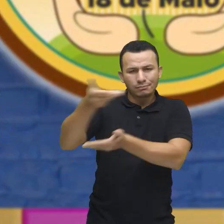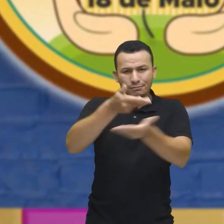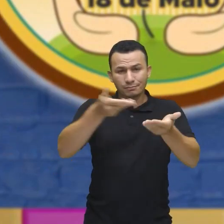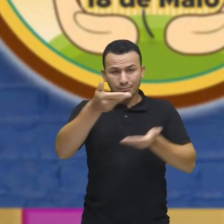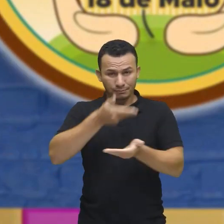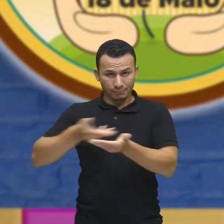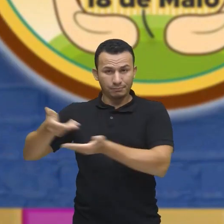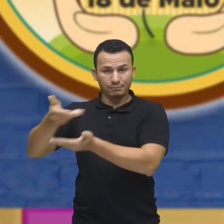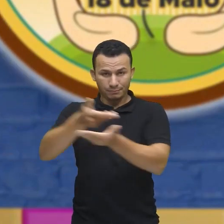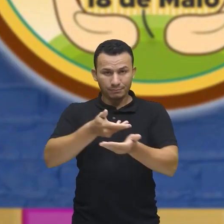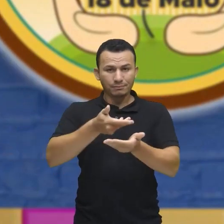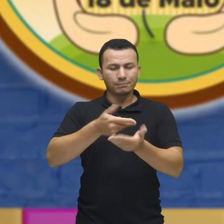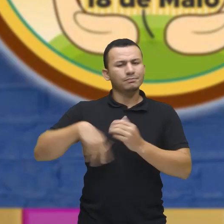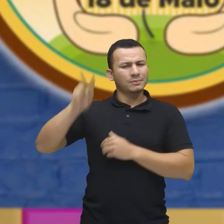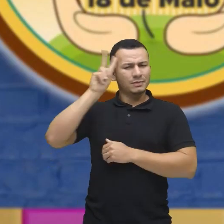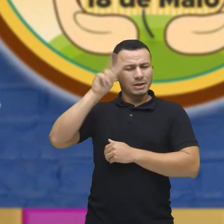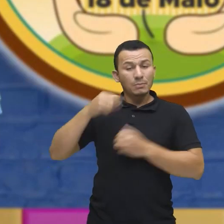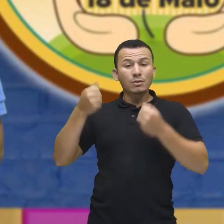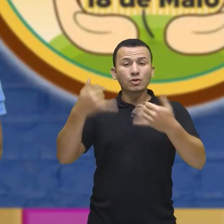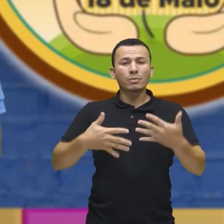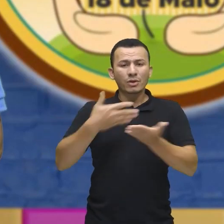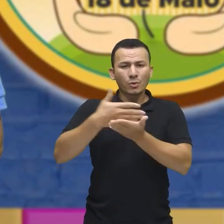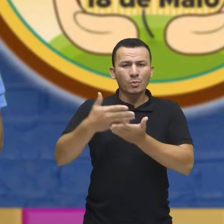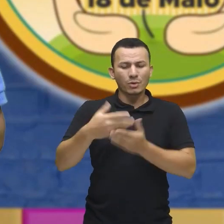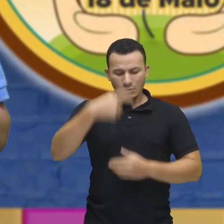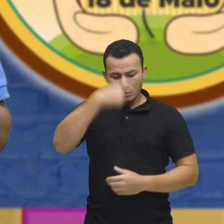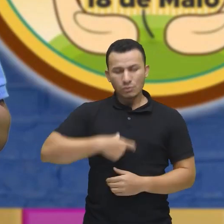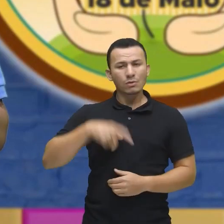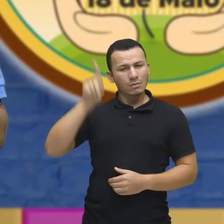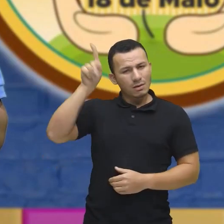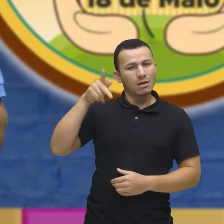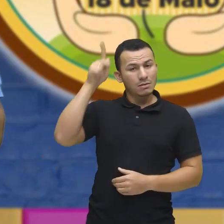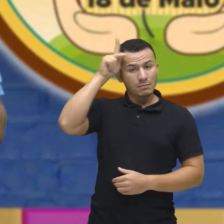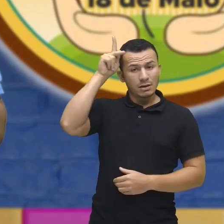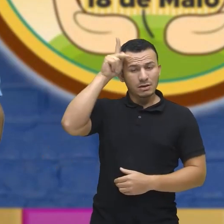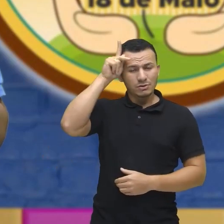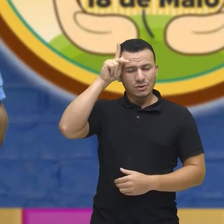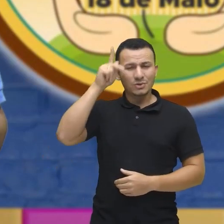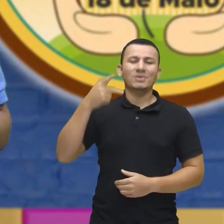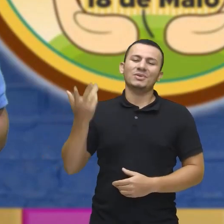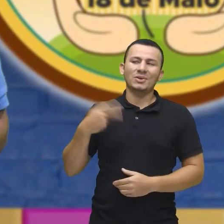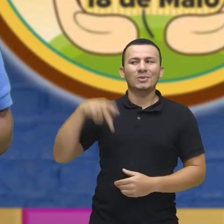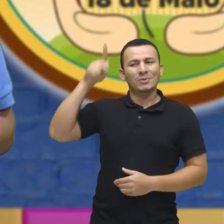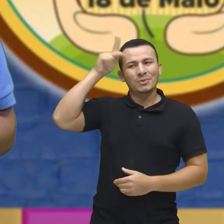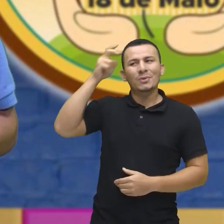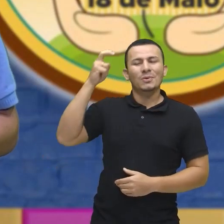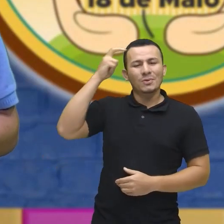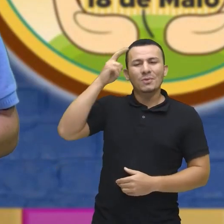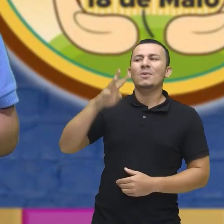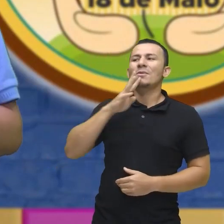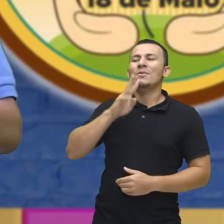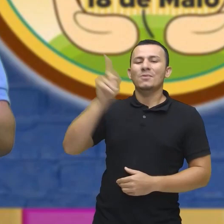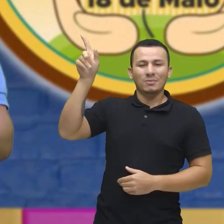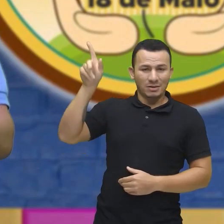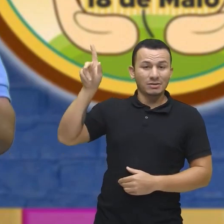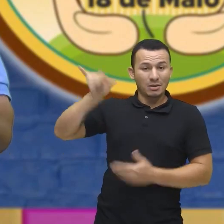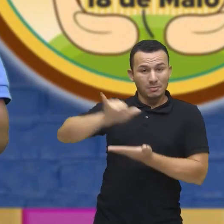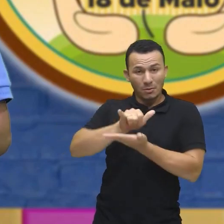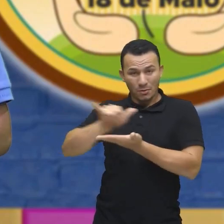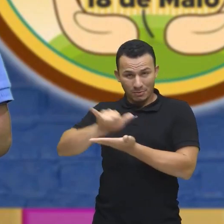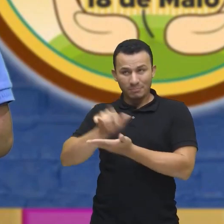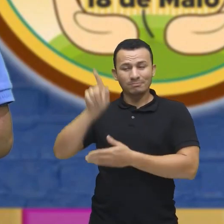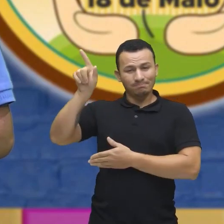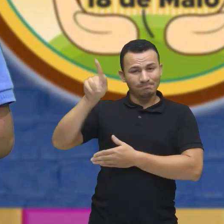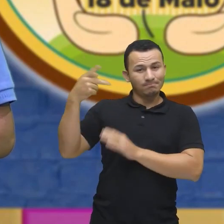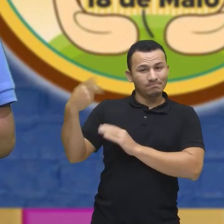comentei no começo, eu sou de Parintins. E nada melhor do que falar do boi-bumbá. Do boi-bumbá